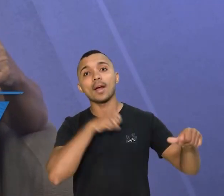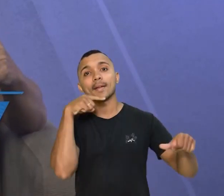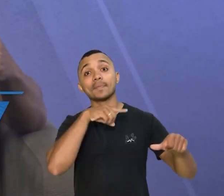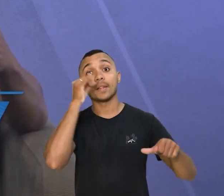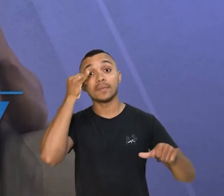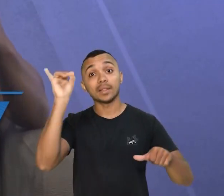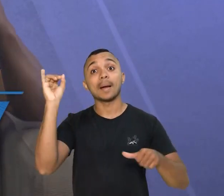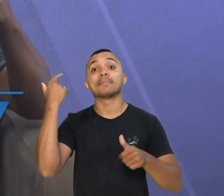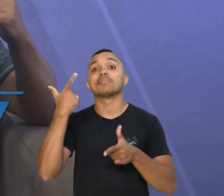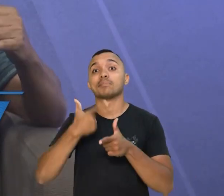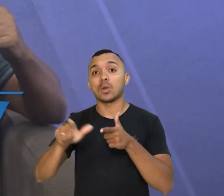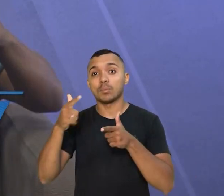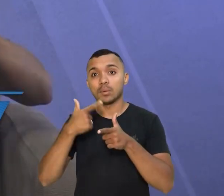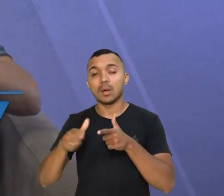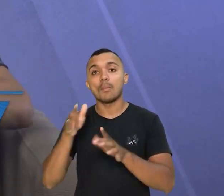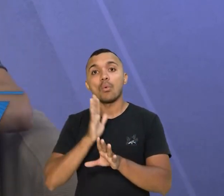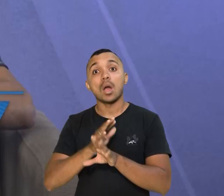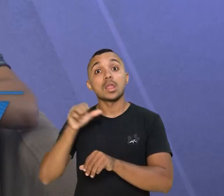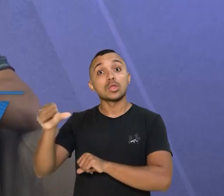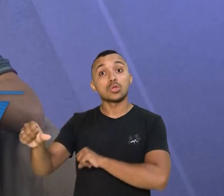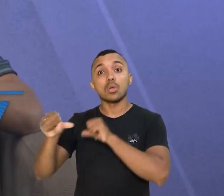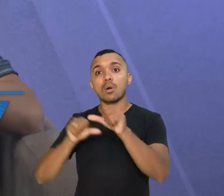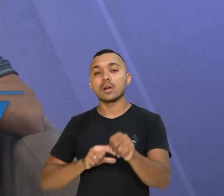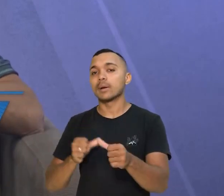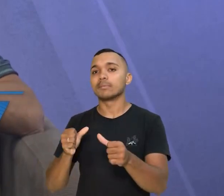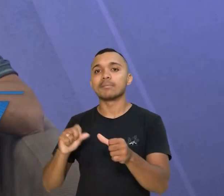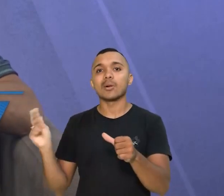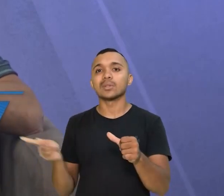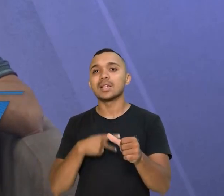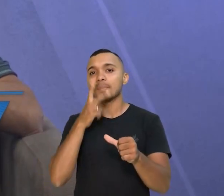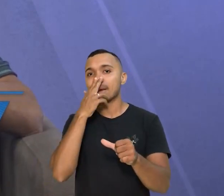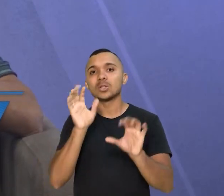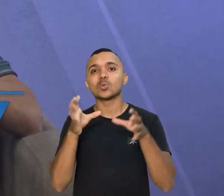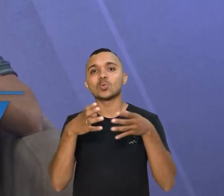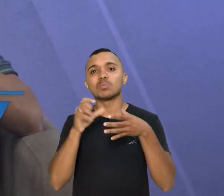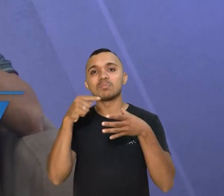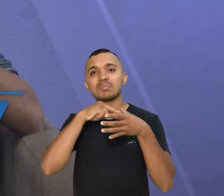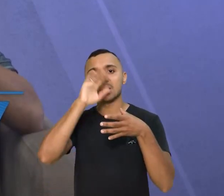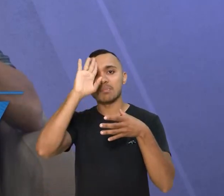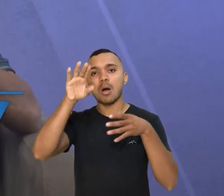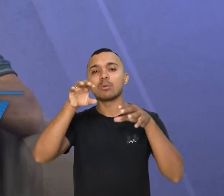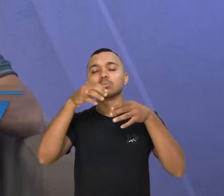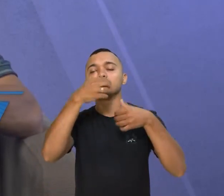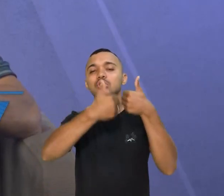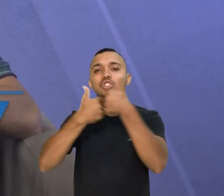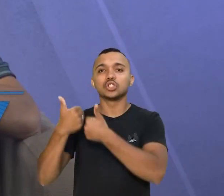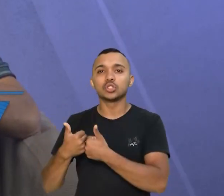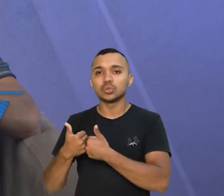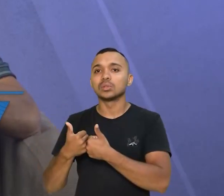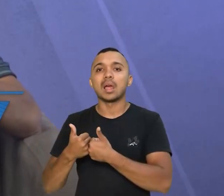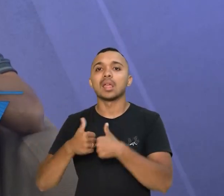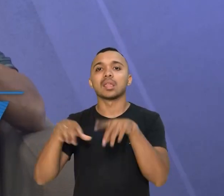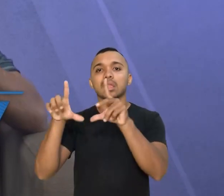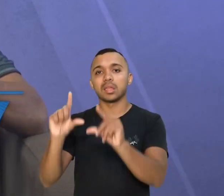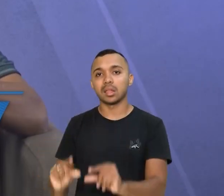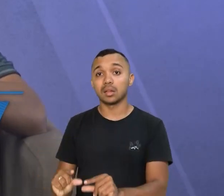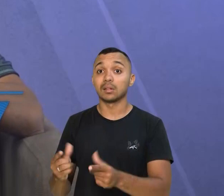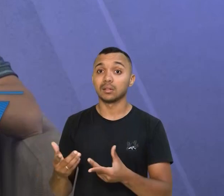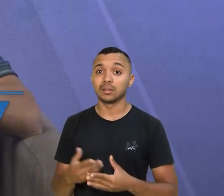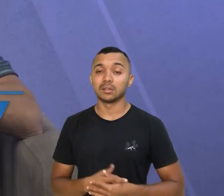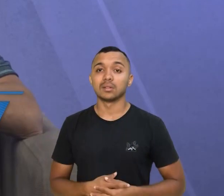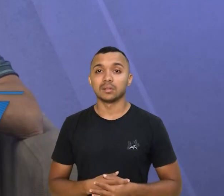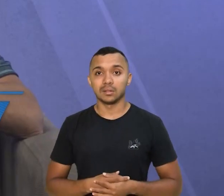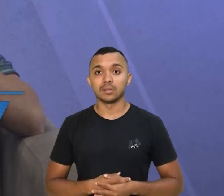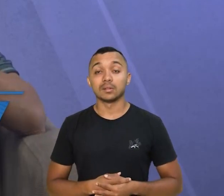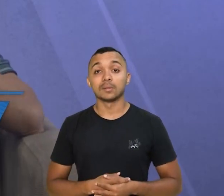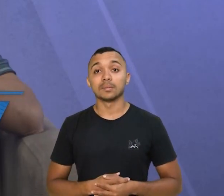problemas. Porque com as trocas caía muito o nível do time principal. E justamente no momento de decidir a